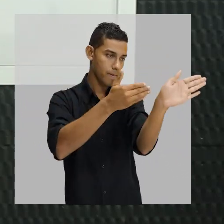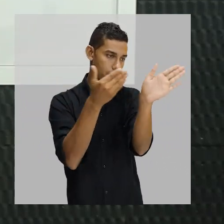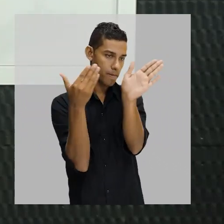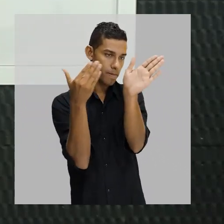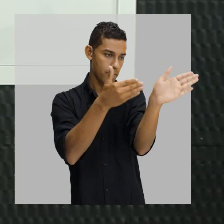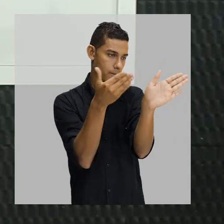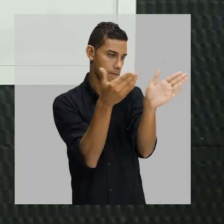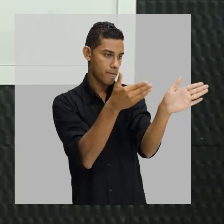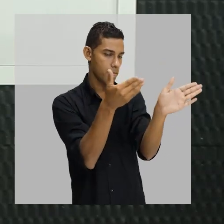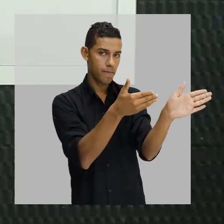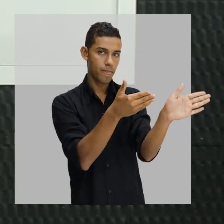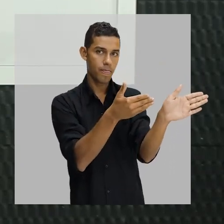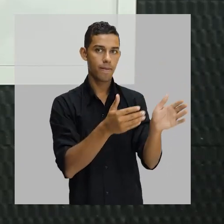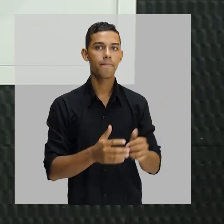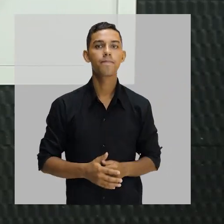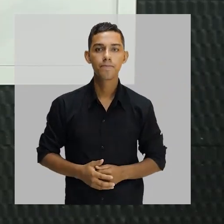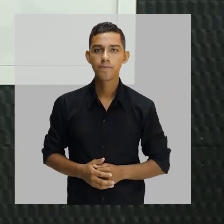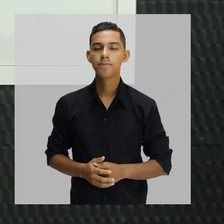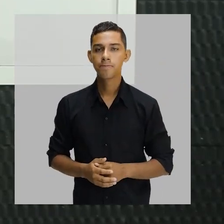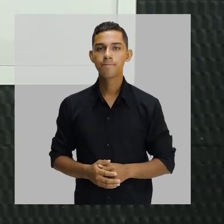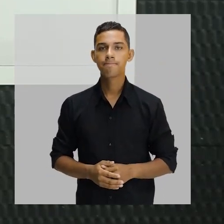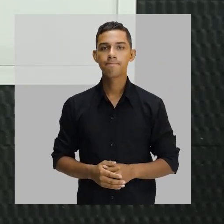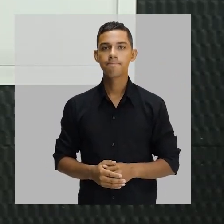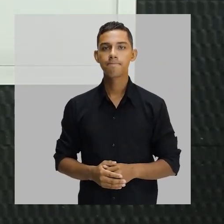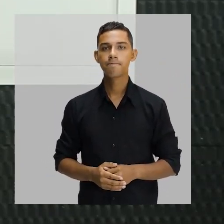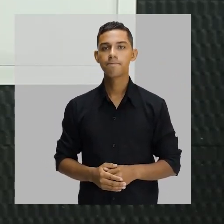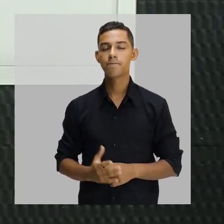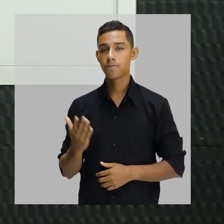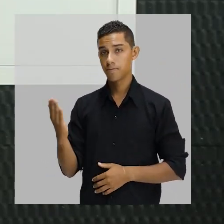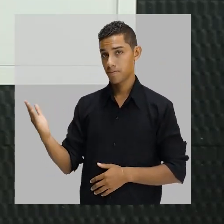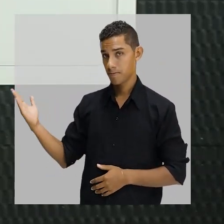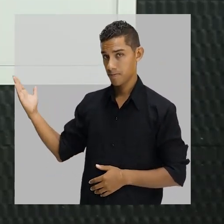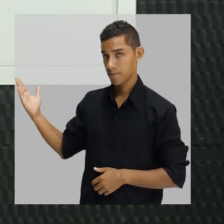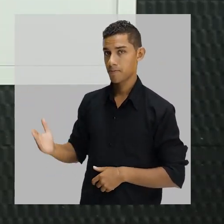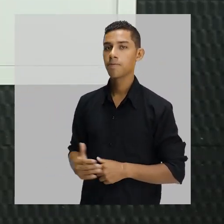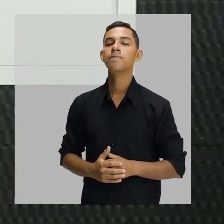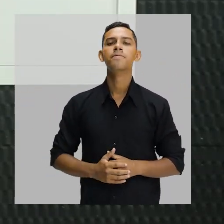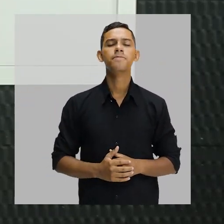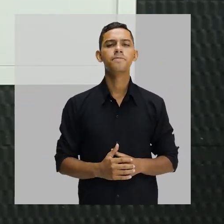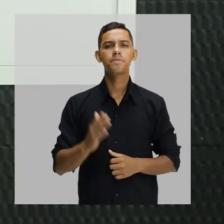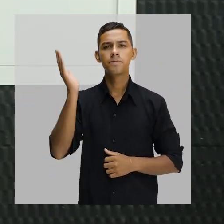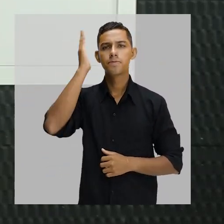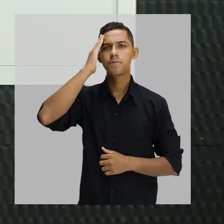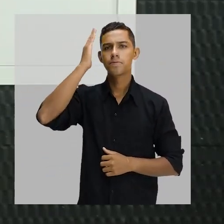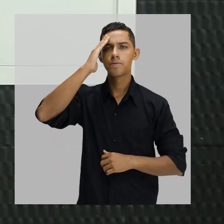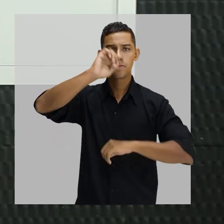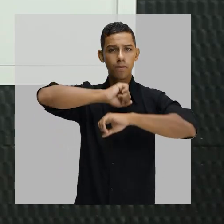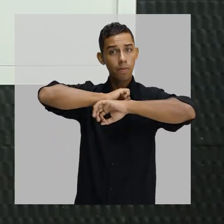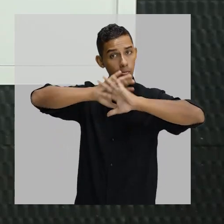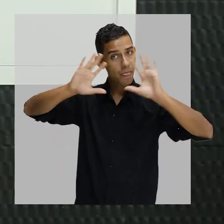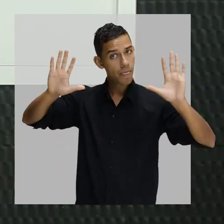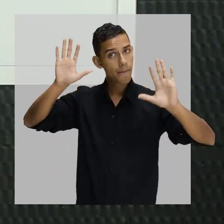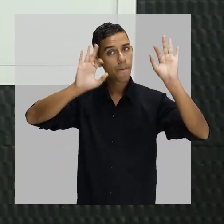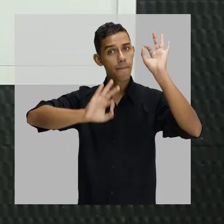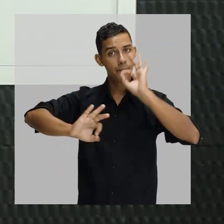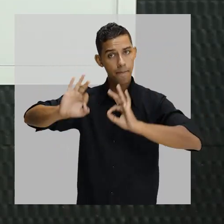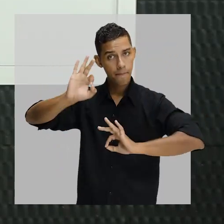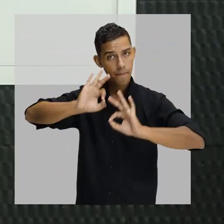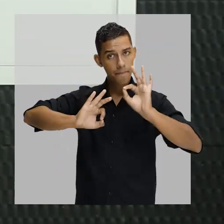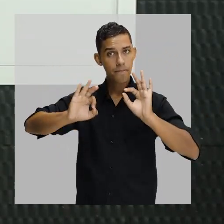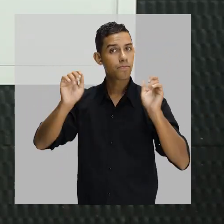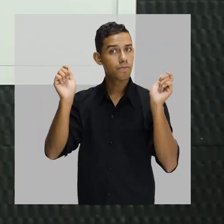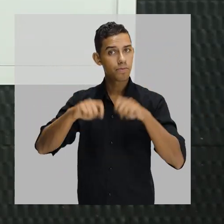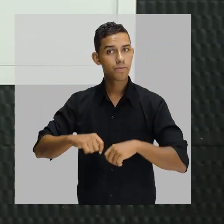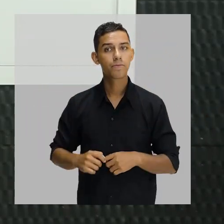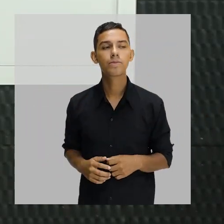encontro à outra, né? Tá certo? Apontando para o mesmo sentido. Tá certo? Tem que ficar ligado nisso. Como é que eu sei